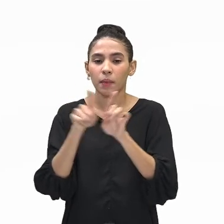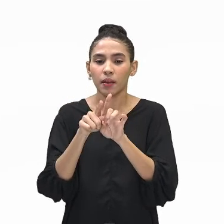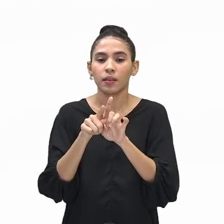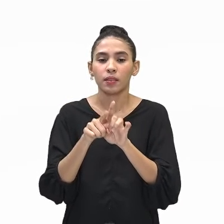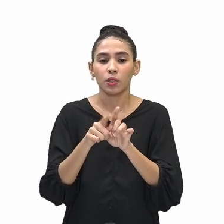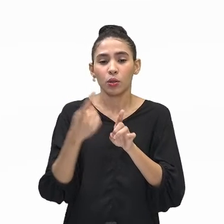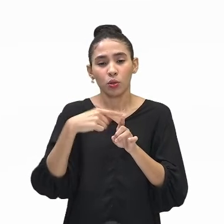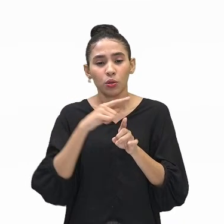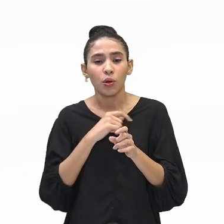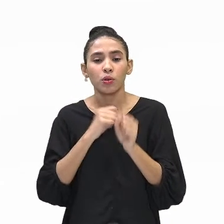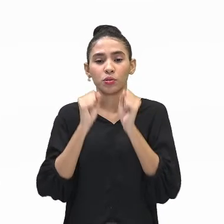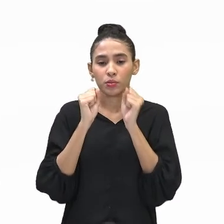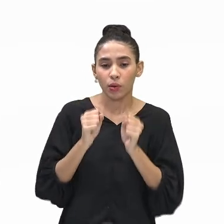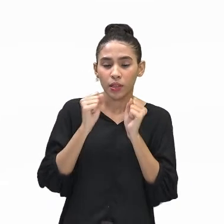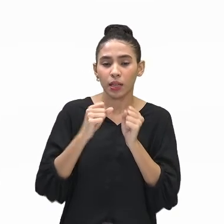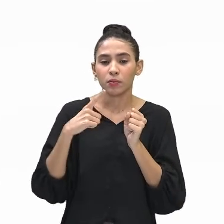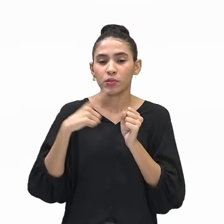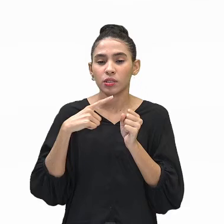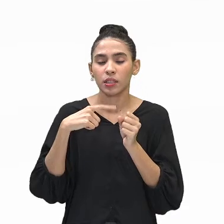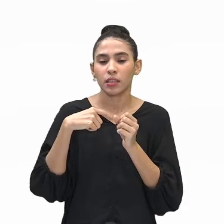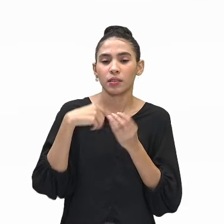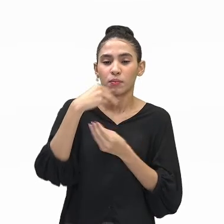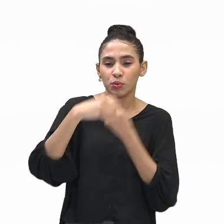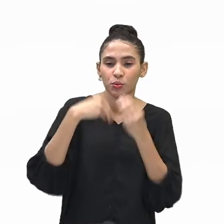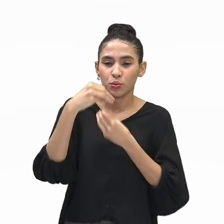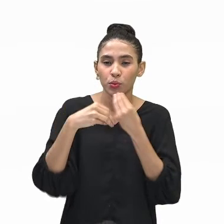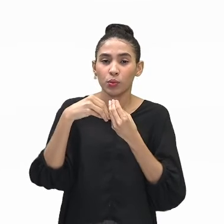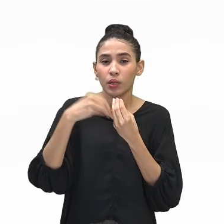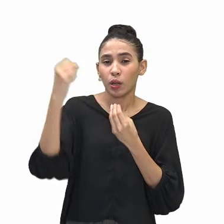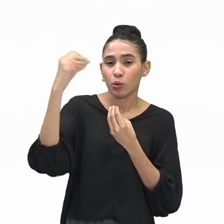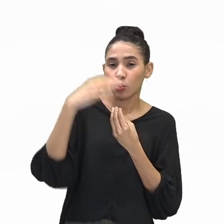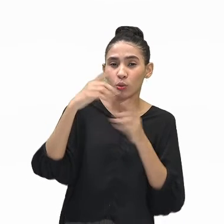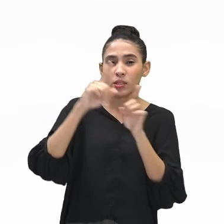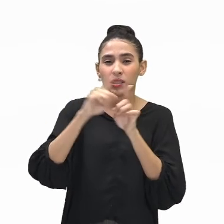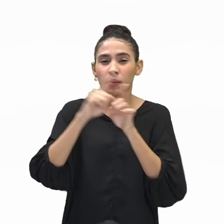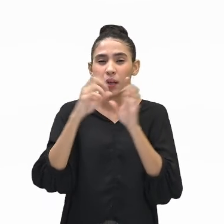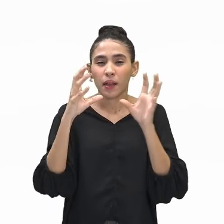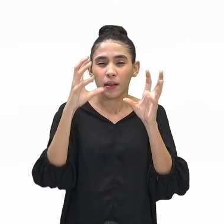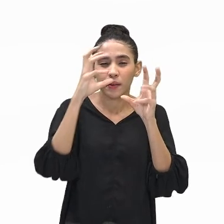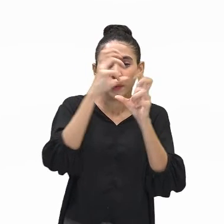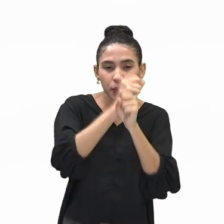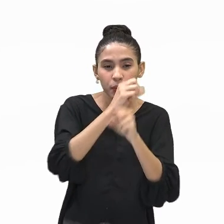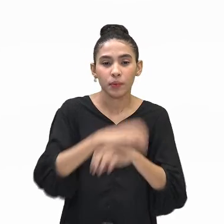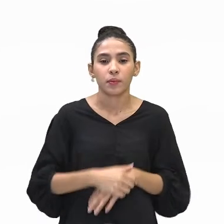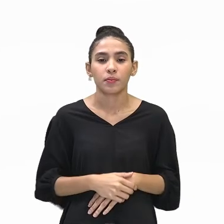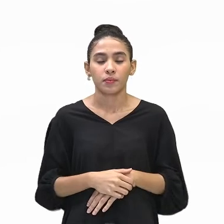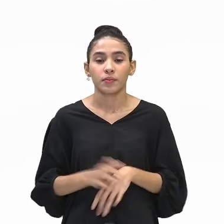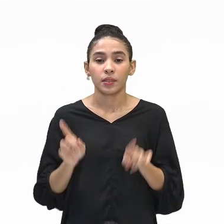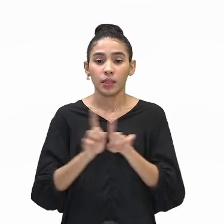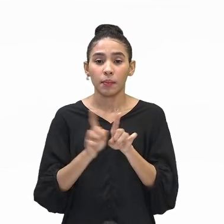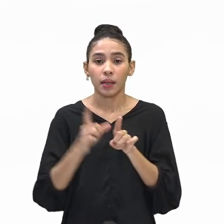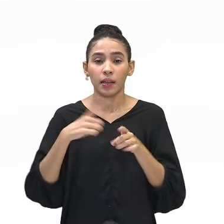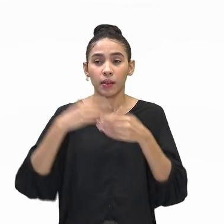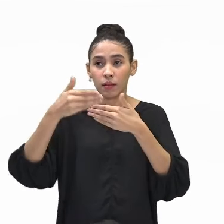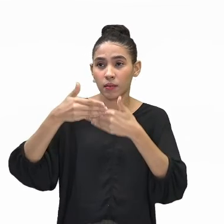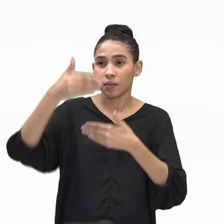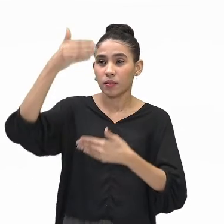podemos com a mistura das luzes e das sombras. Continuando, ver por meio de um vidro